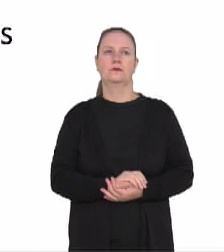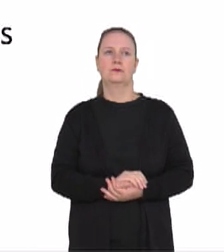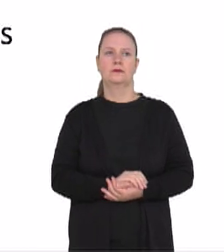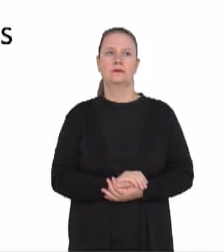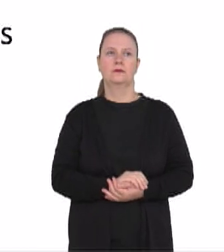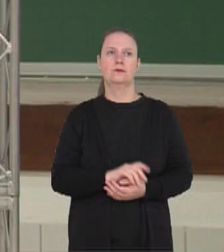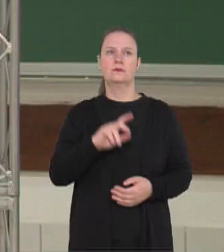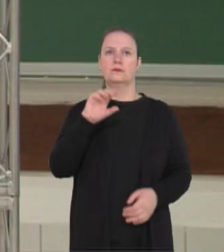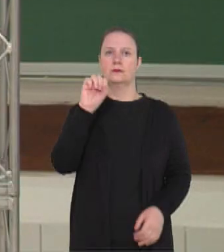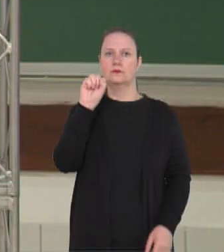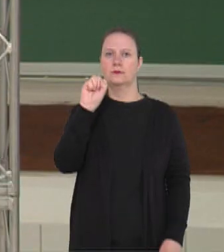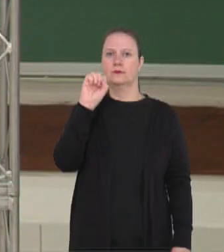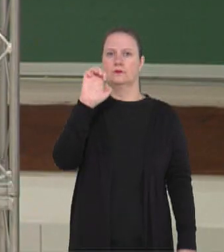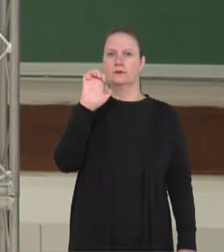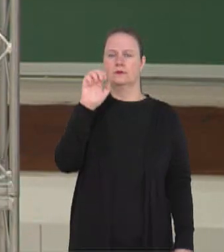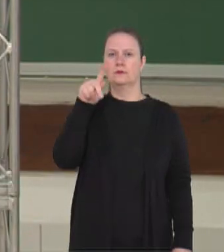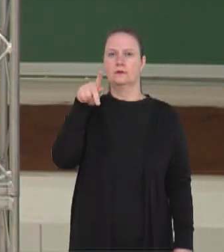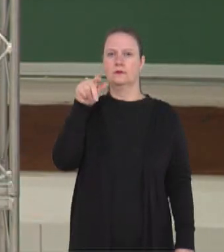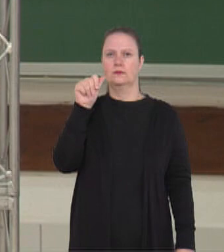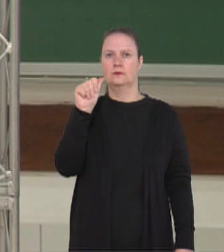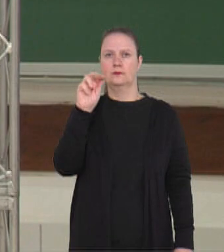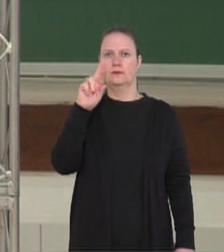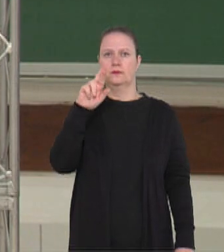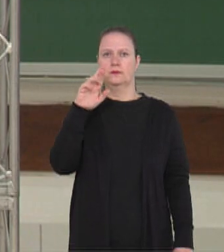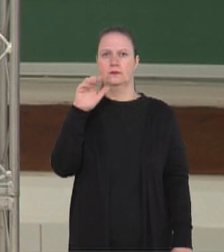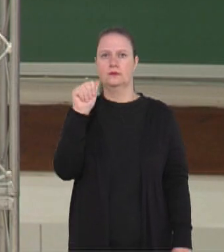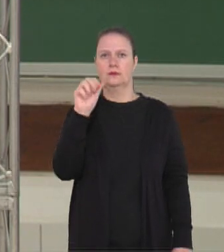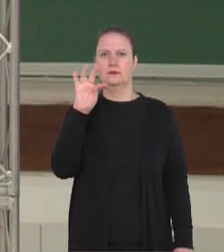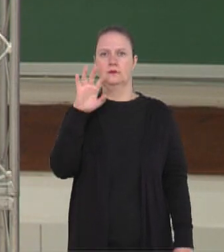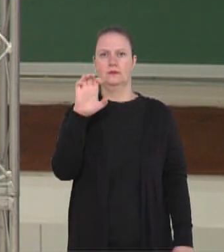separates. O verbo, então, to separate, que é separar.